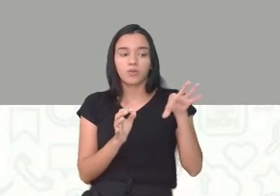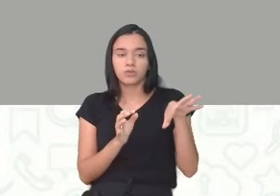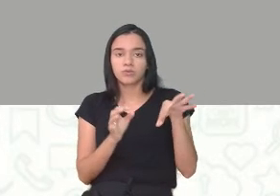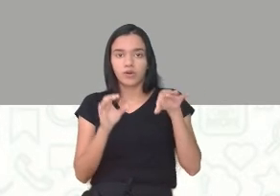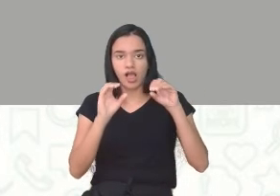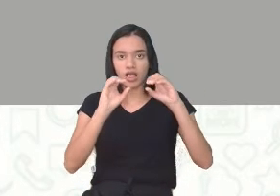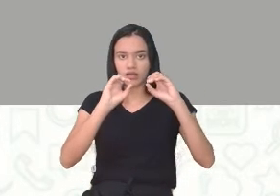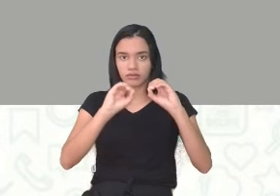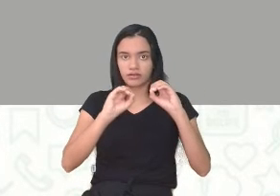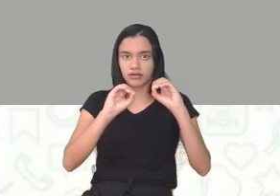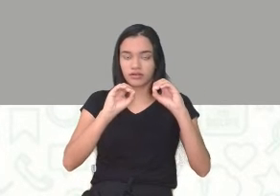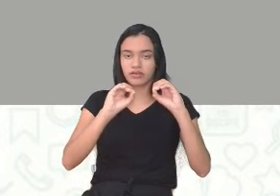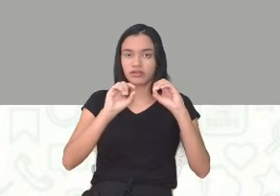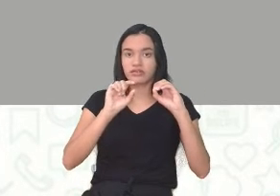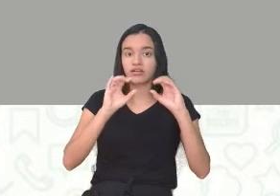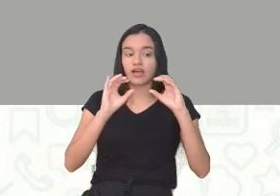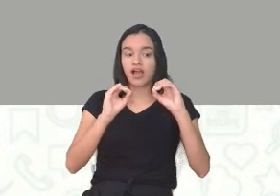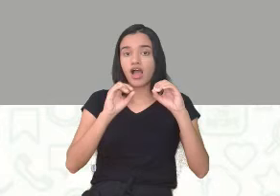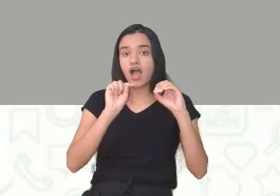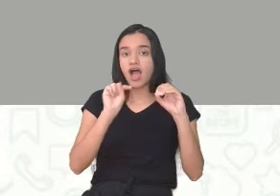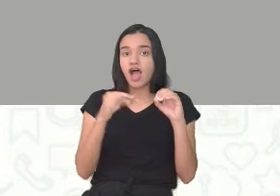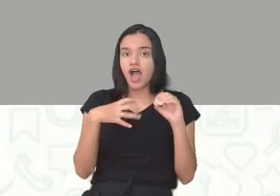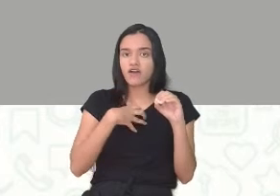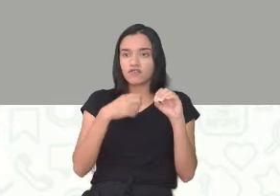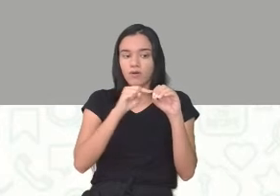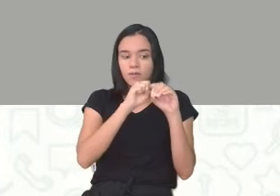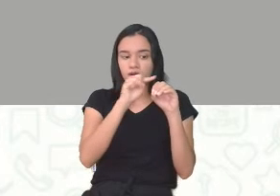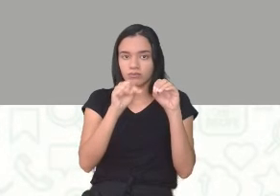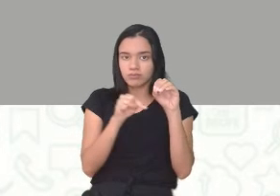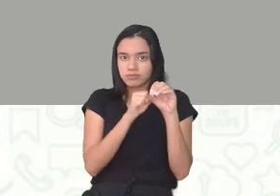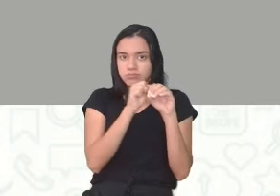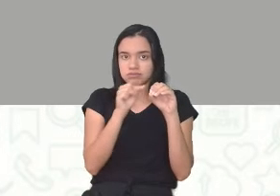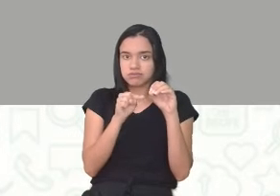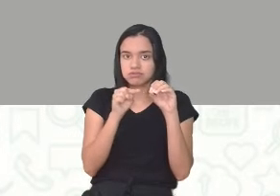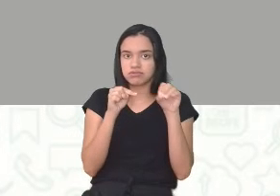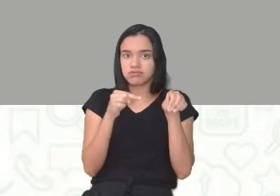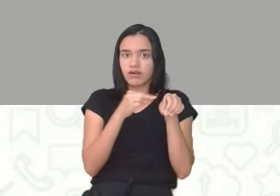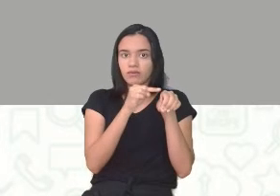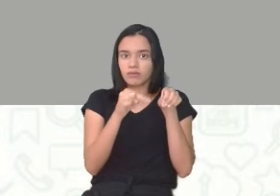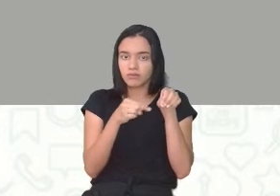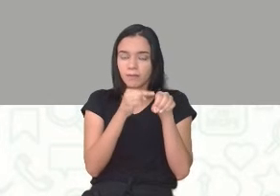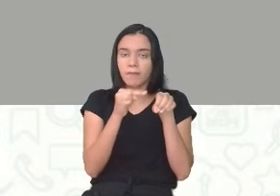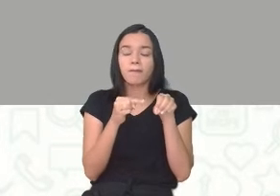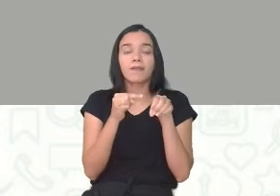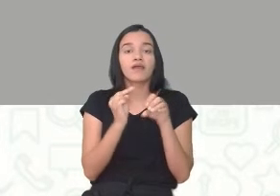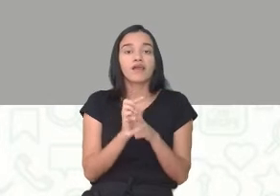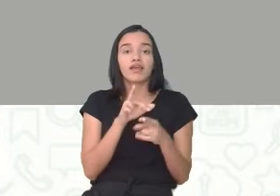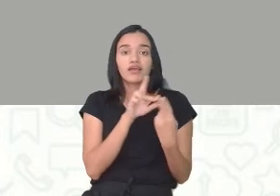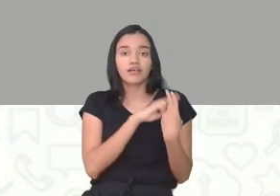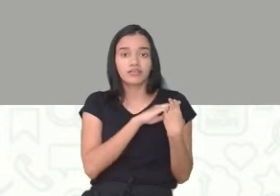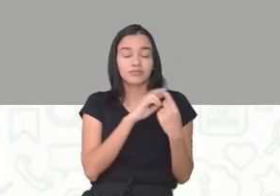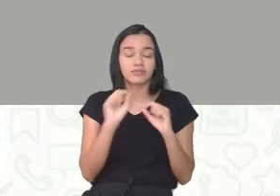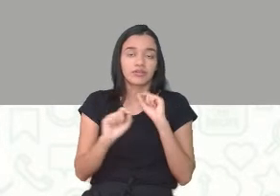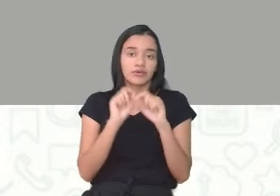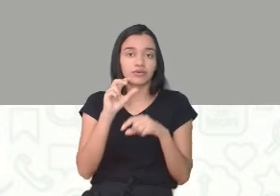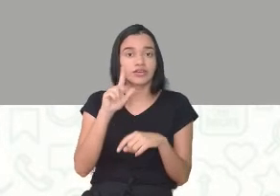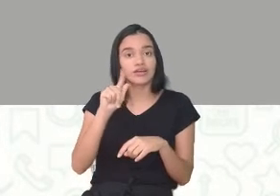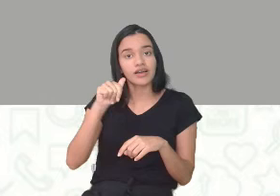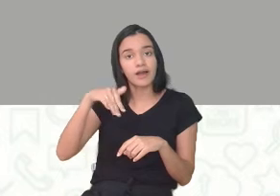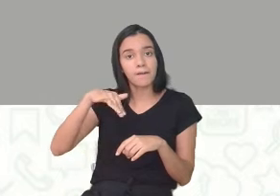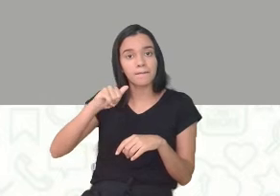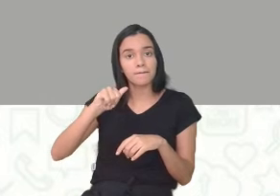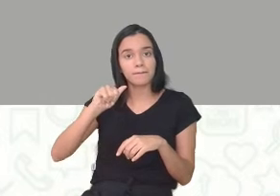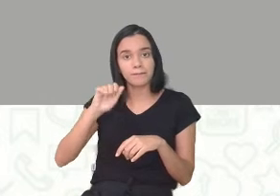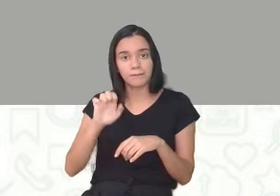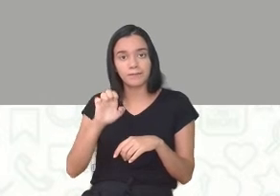sexuais, formato arredondado, e são responsáveis pela produção dos gametas, que são os ovócitos. E